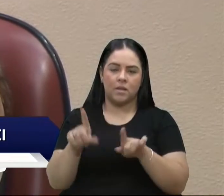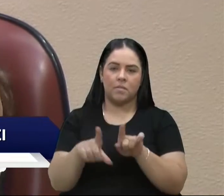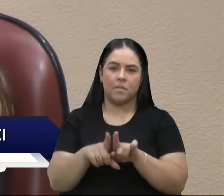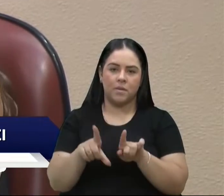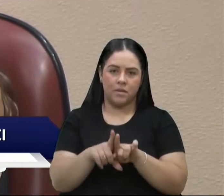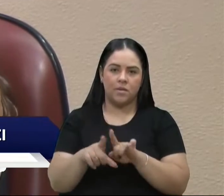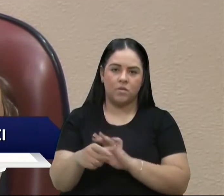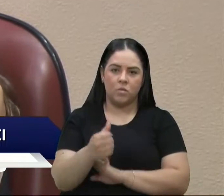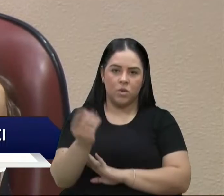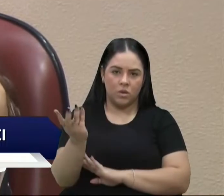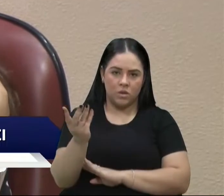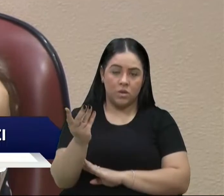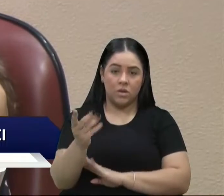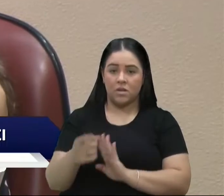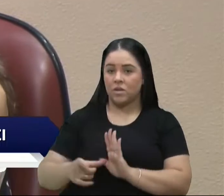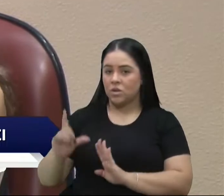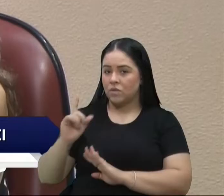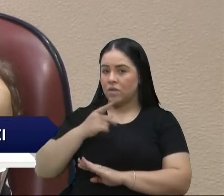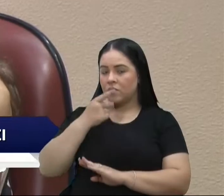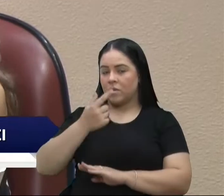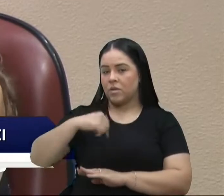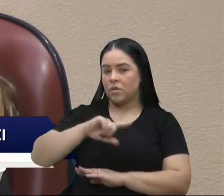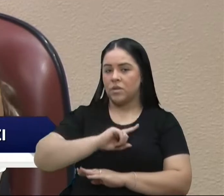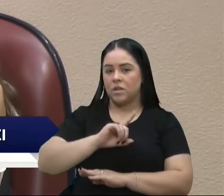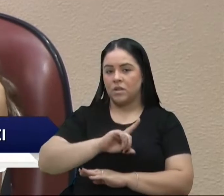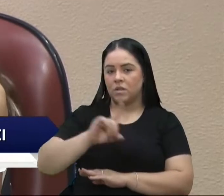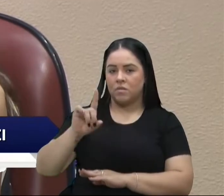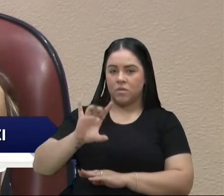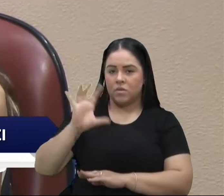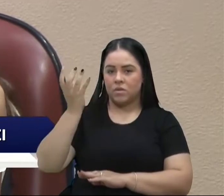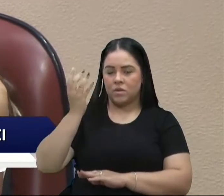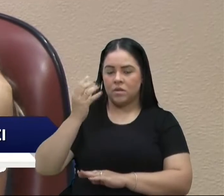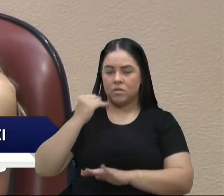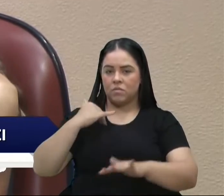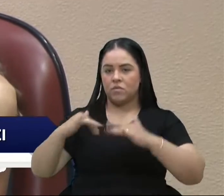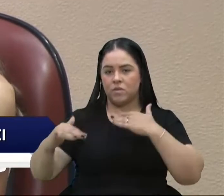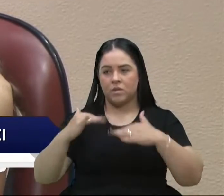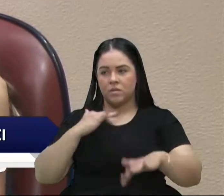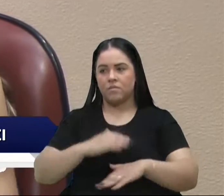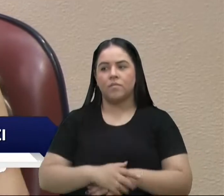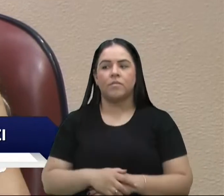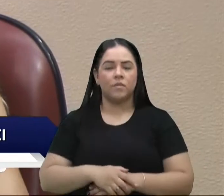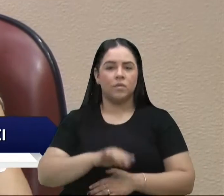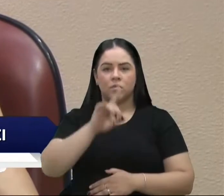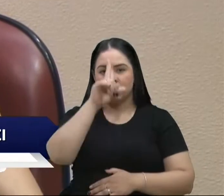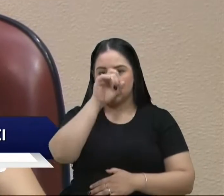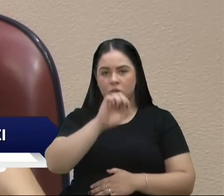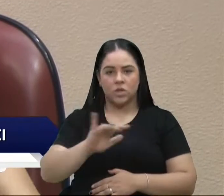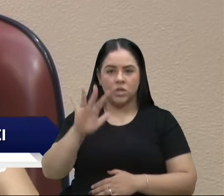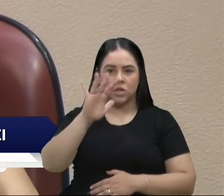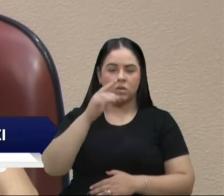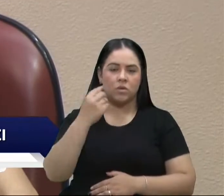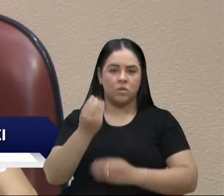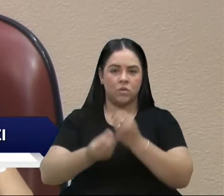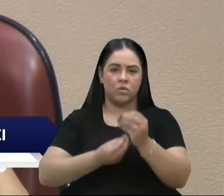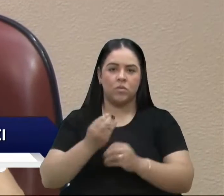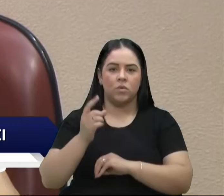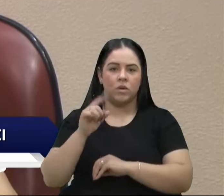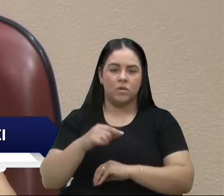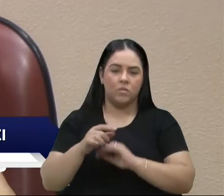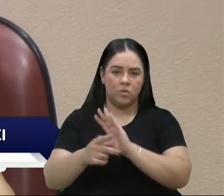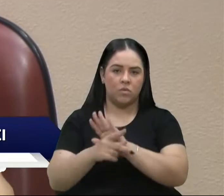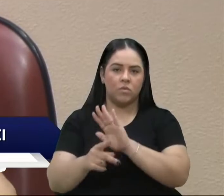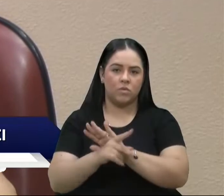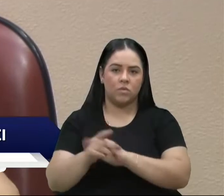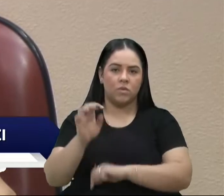também, antes de nos dizerem que não para a realização desses mutirões, né? O Hospital Geral, como é um hospital do estado, ainda